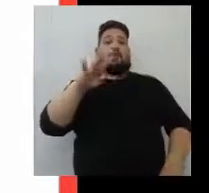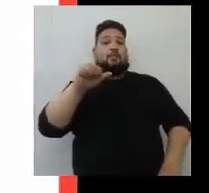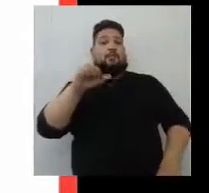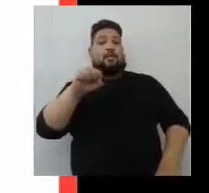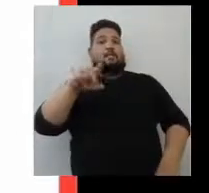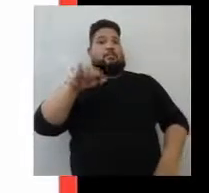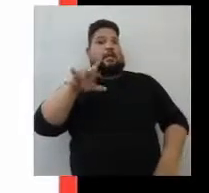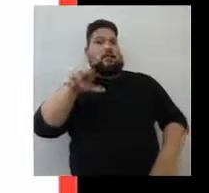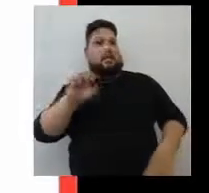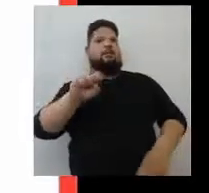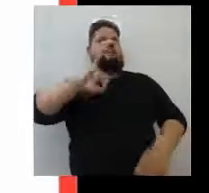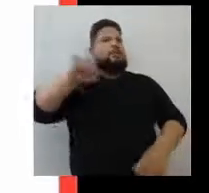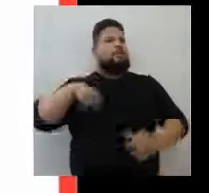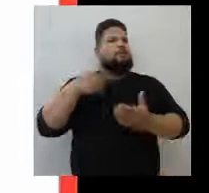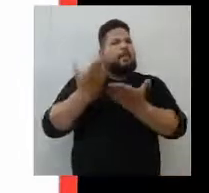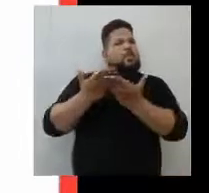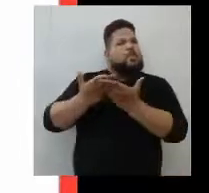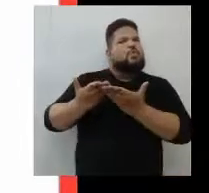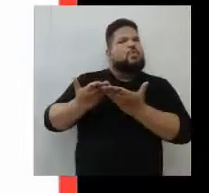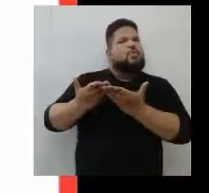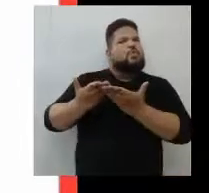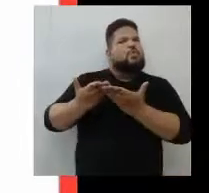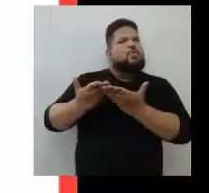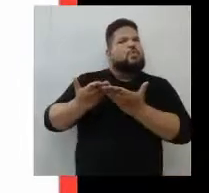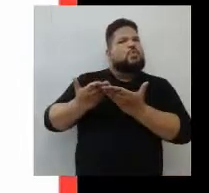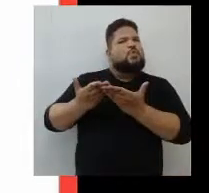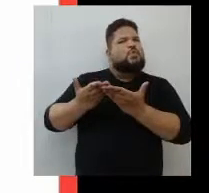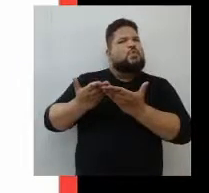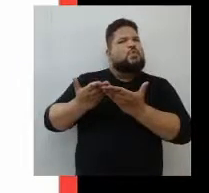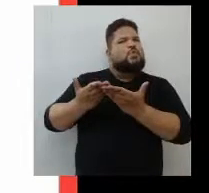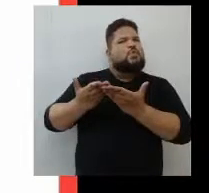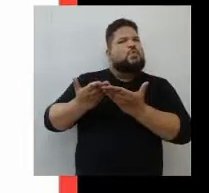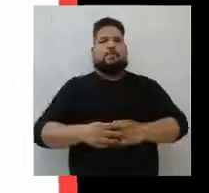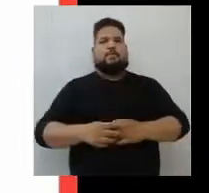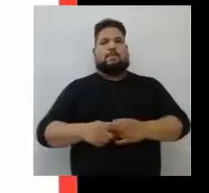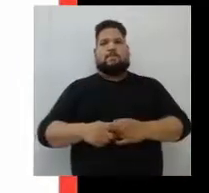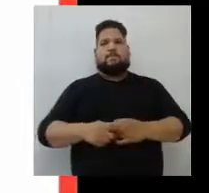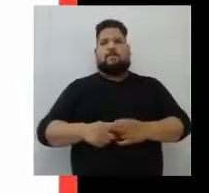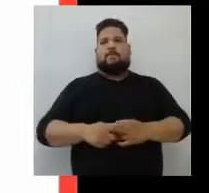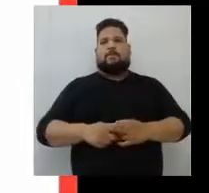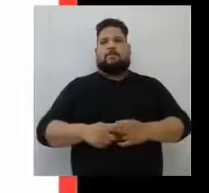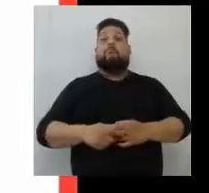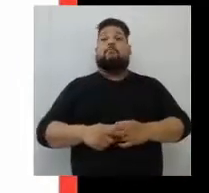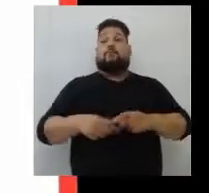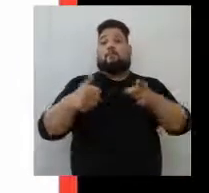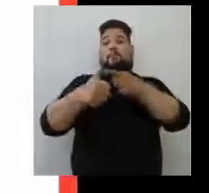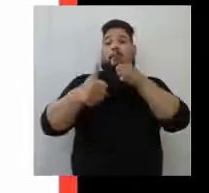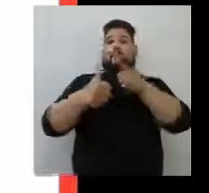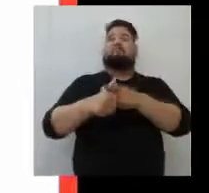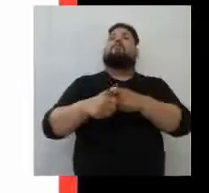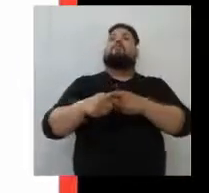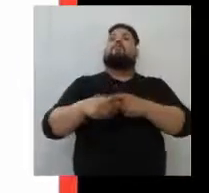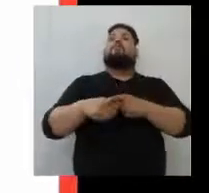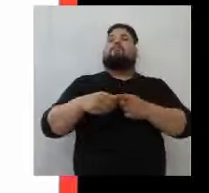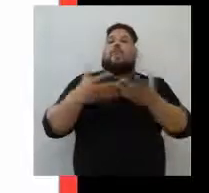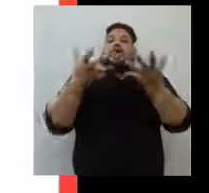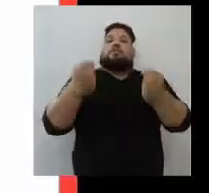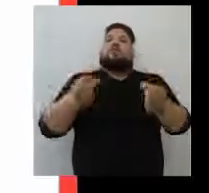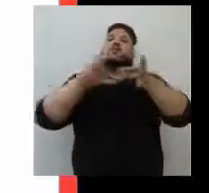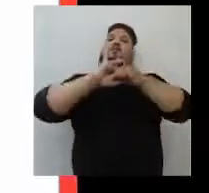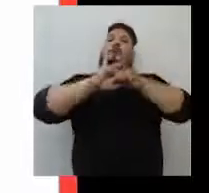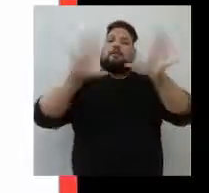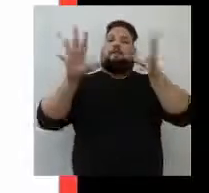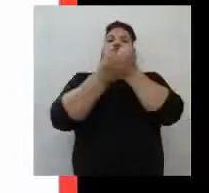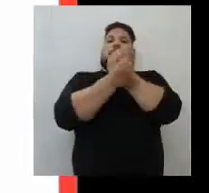bem? Então fique esperto. Então, a questão é, a gente declara a abolição, mas tem que indenizar.